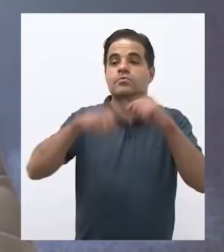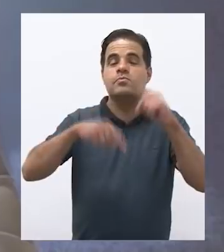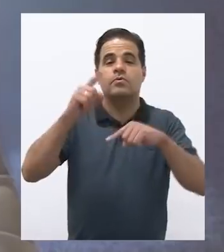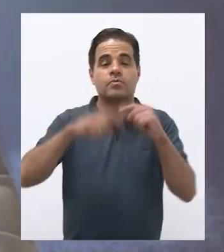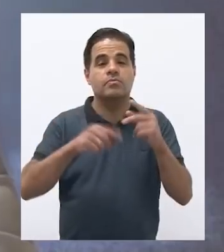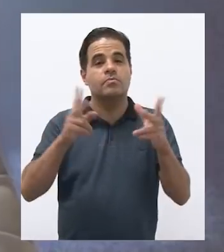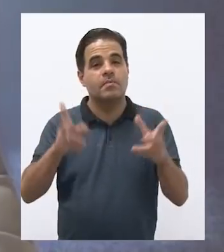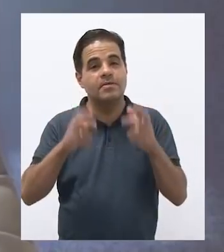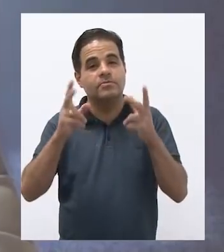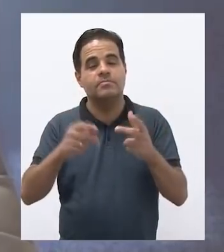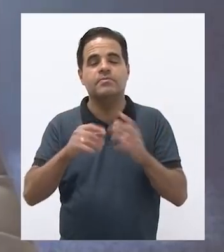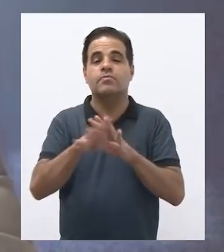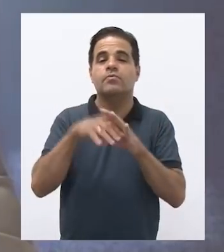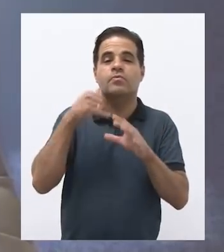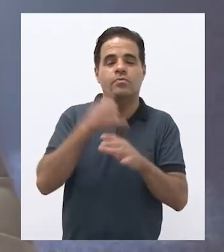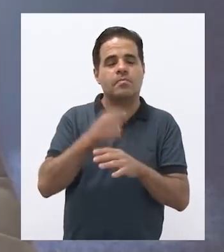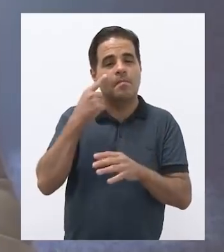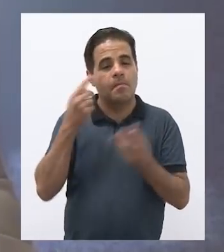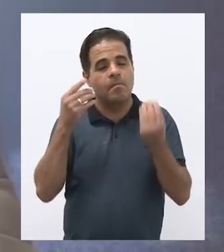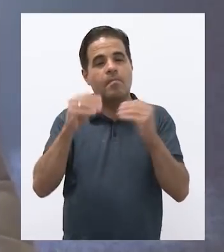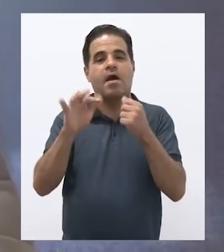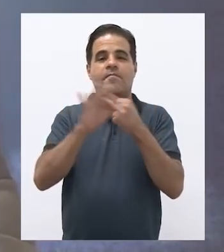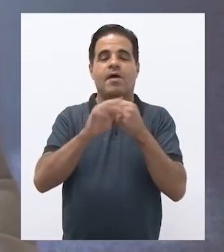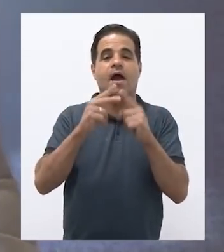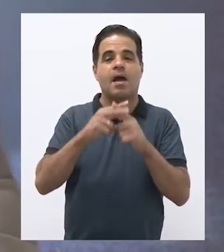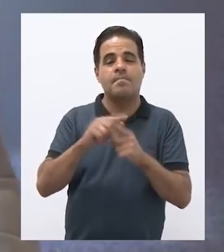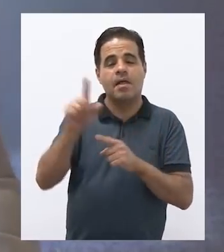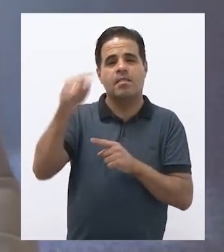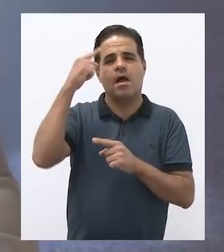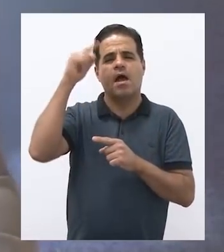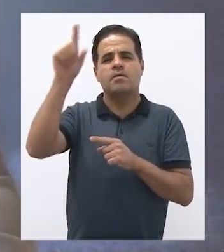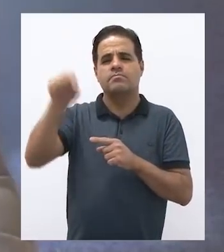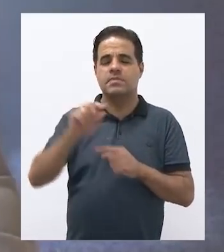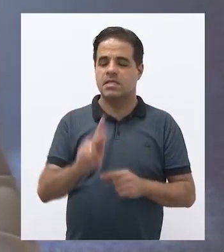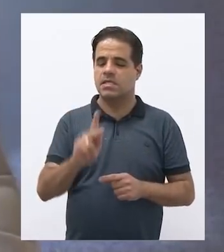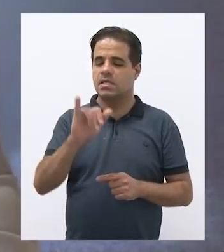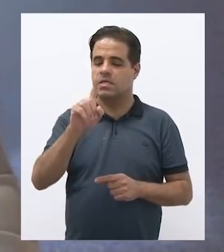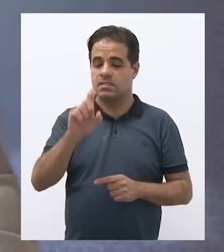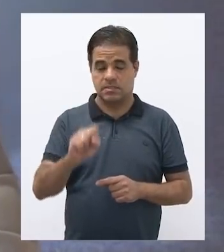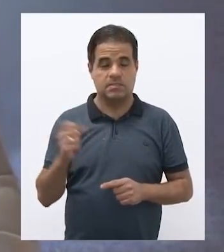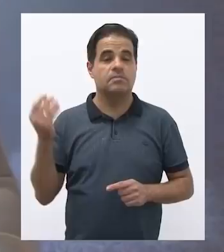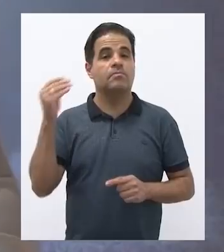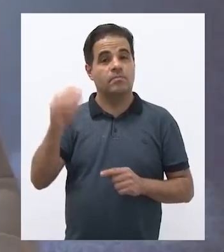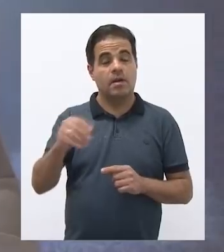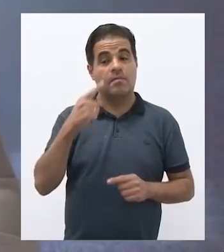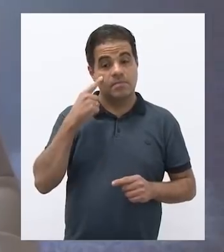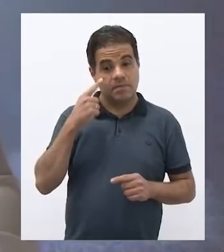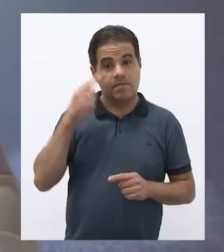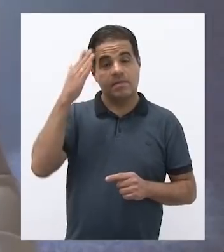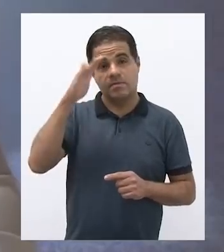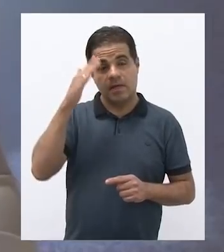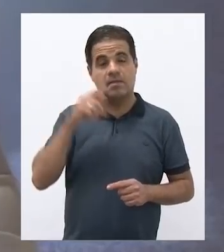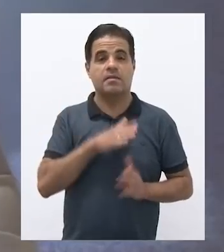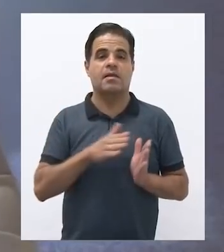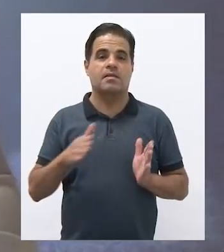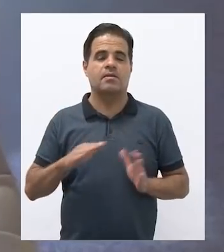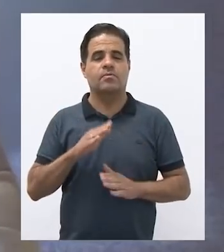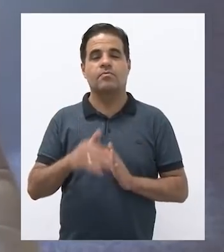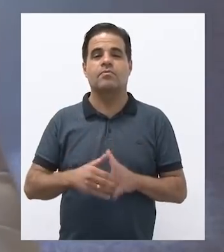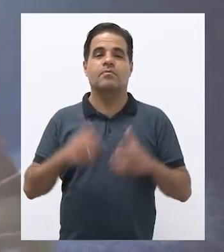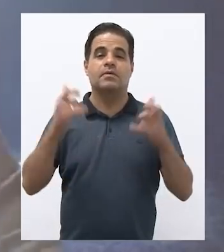e coloque a ferramenta lá, a opção Kids, e você vai entender o que eu estou